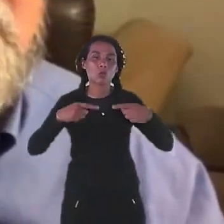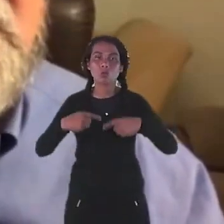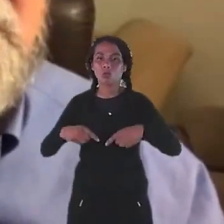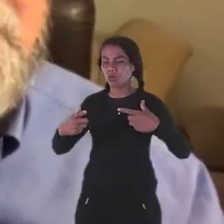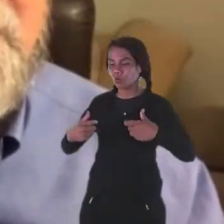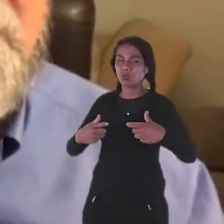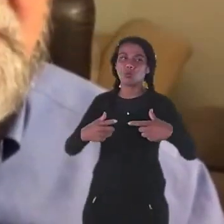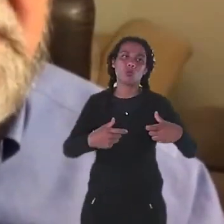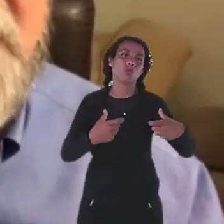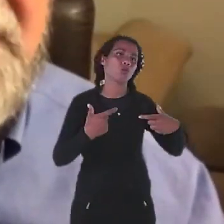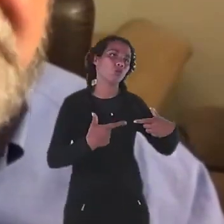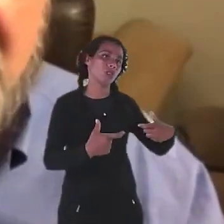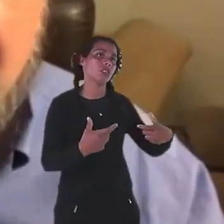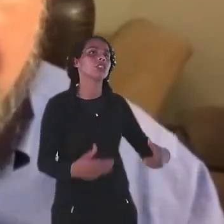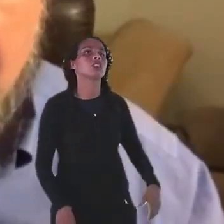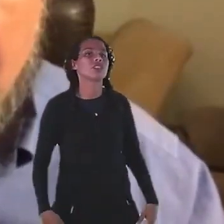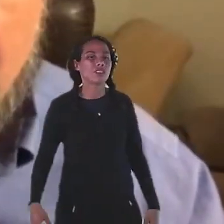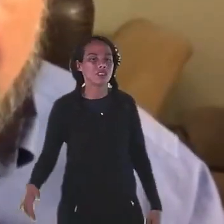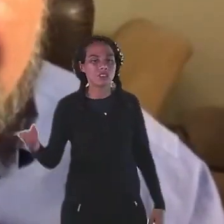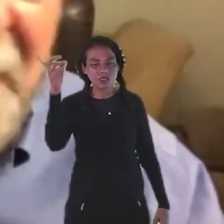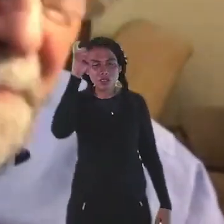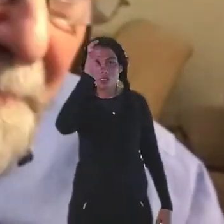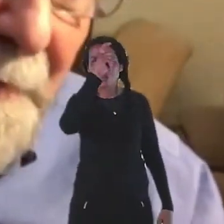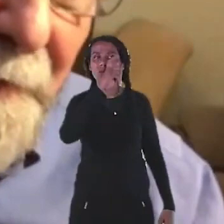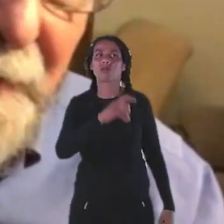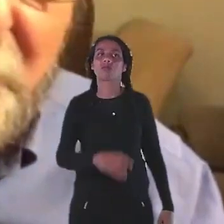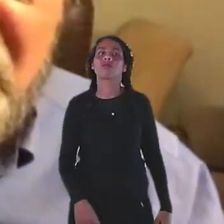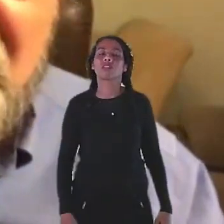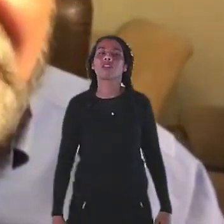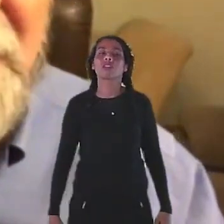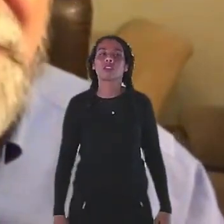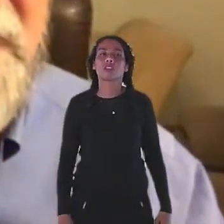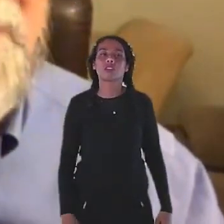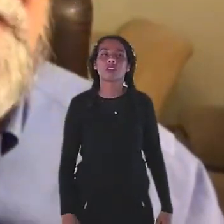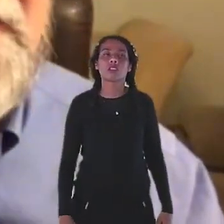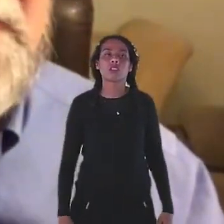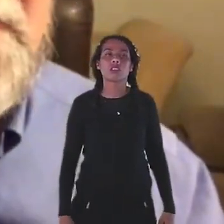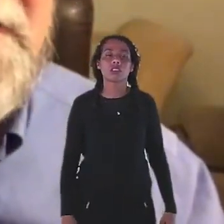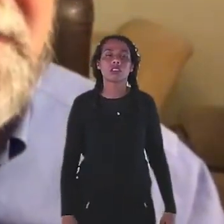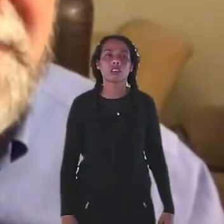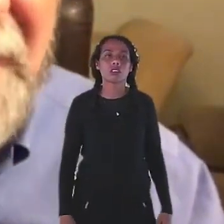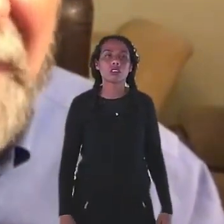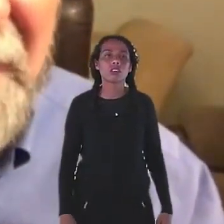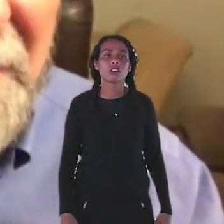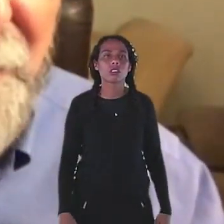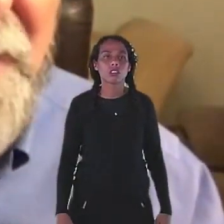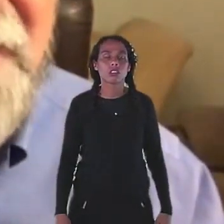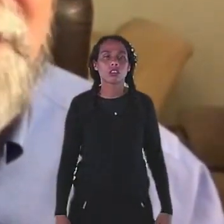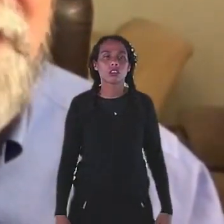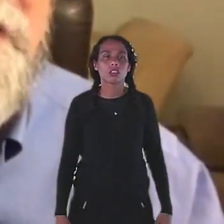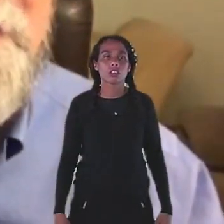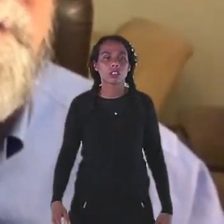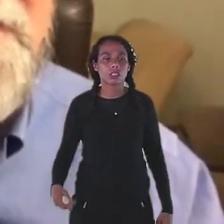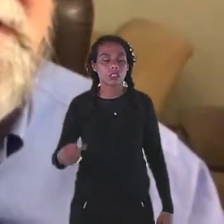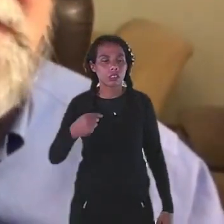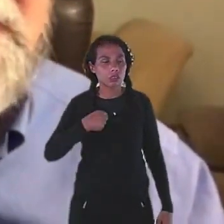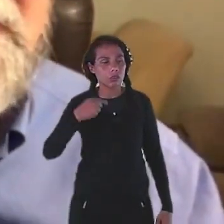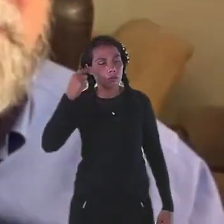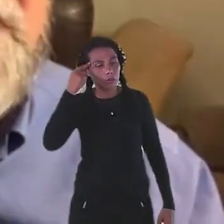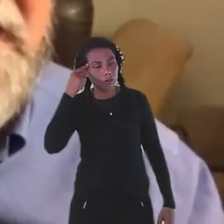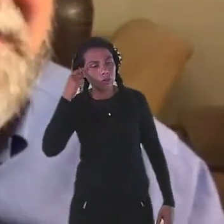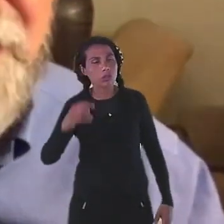né, enquanto espécie, mas que, né, evidentemente, não deveriam ser, no século